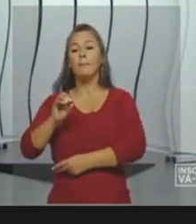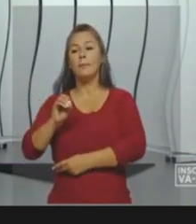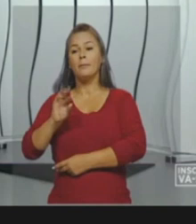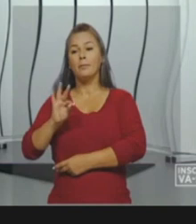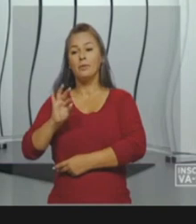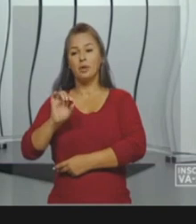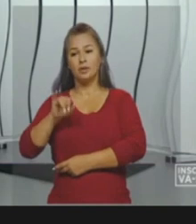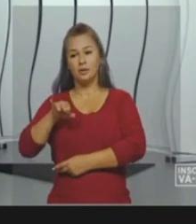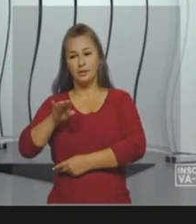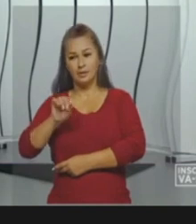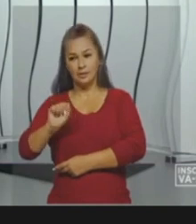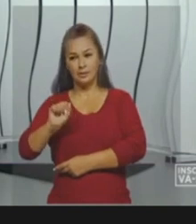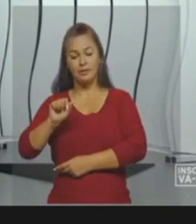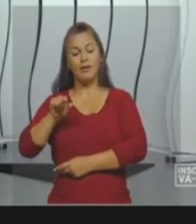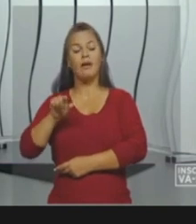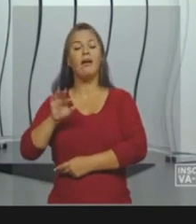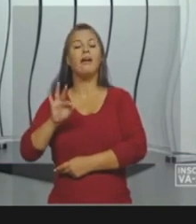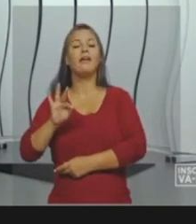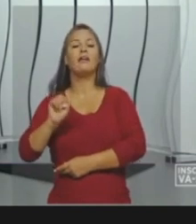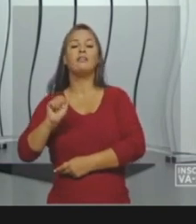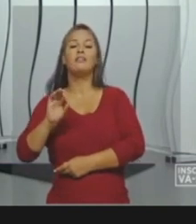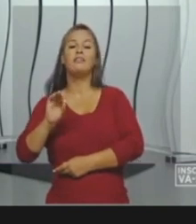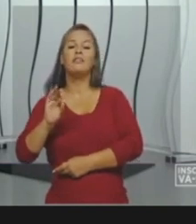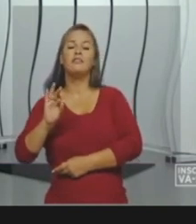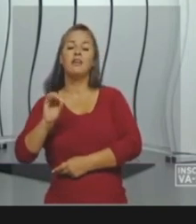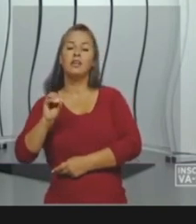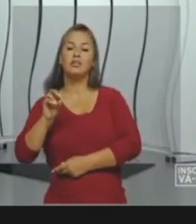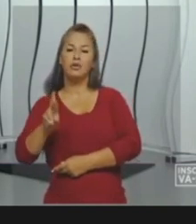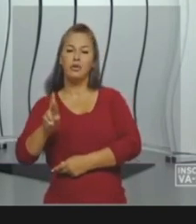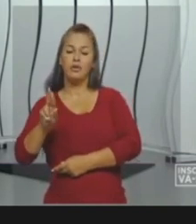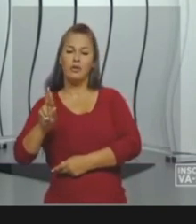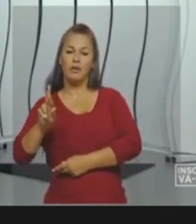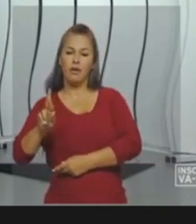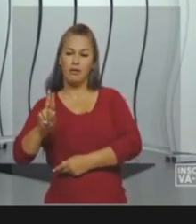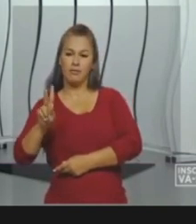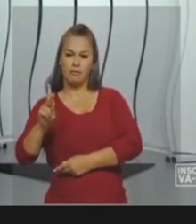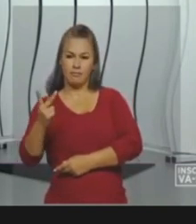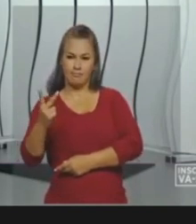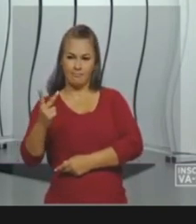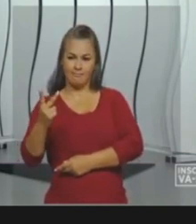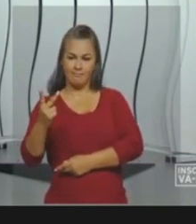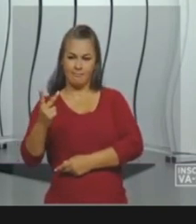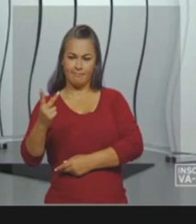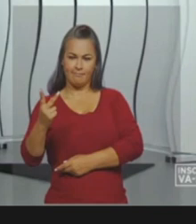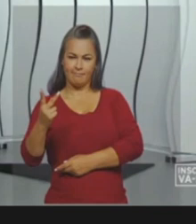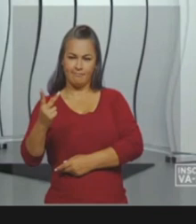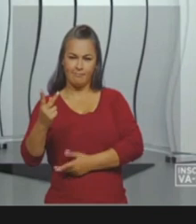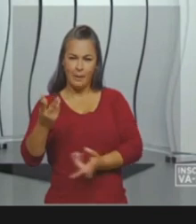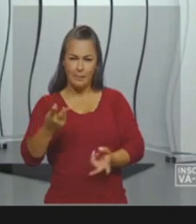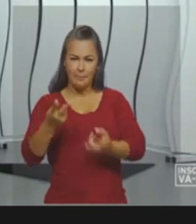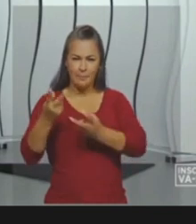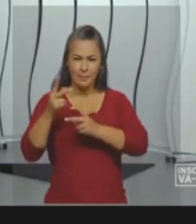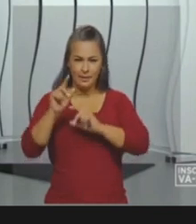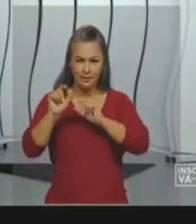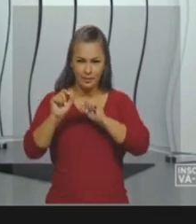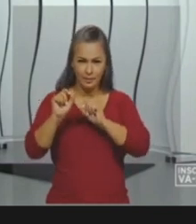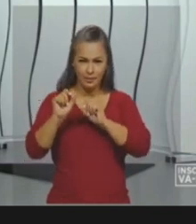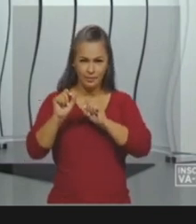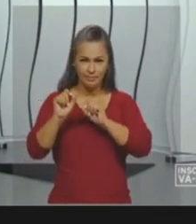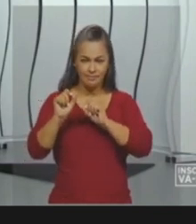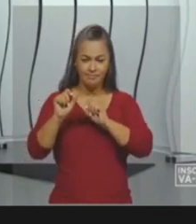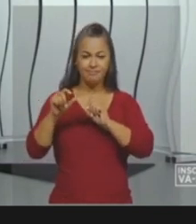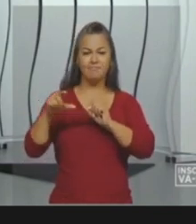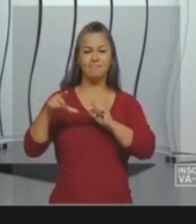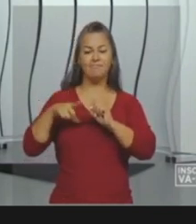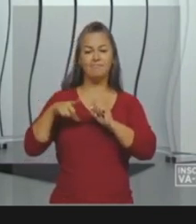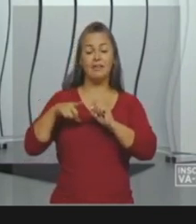o fator RH é uma ideia, se não tiver é outra ideia. Então, aqui basicamente, a classificação sanguínea, ela é toda baseada em ter